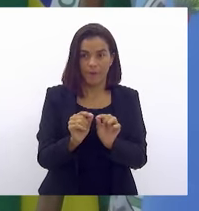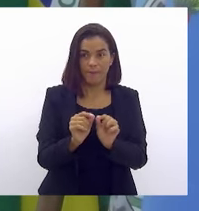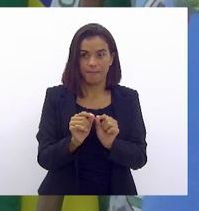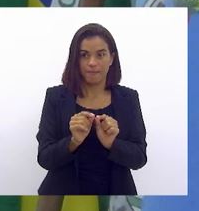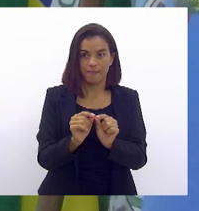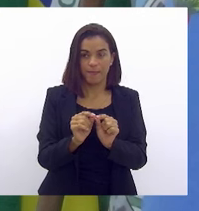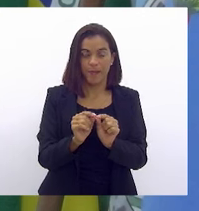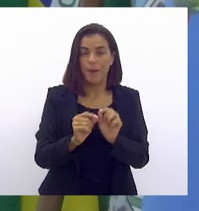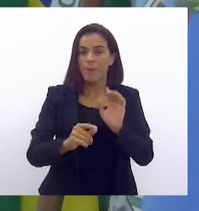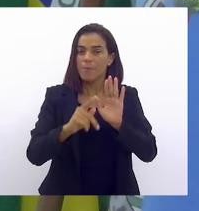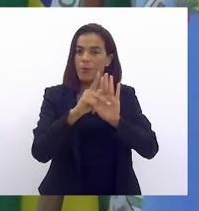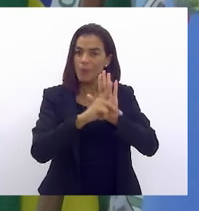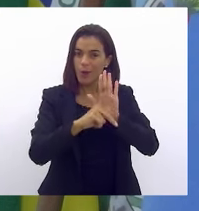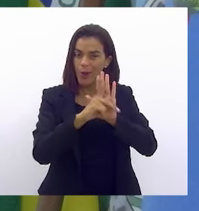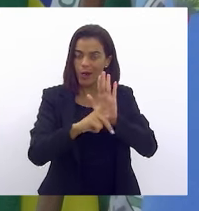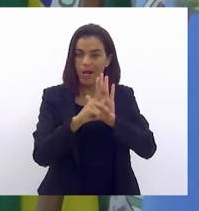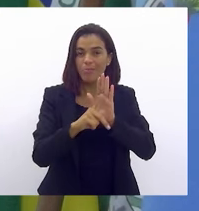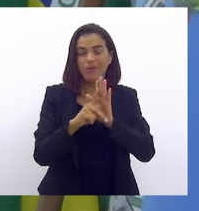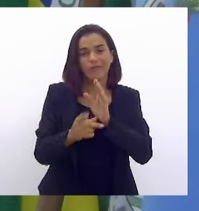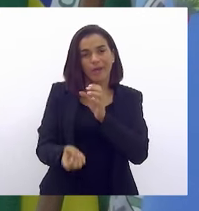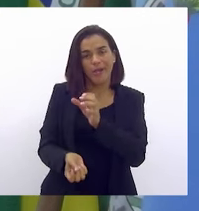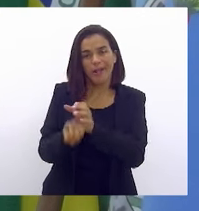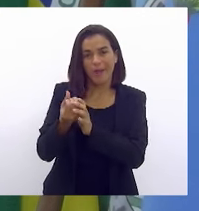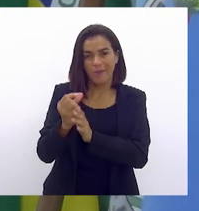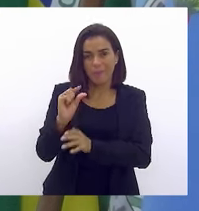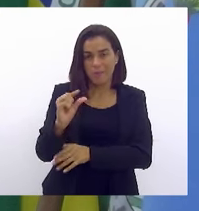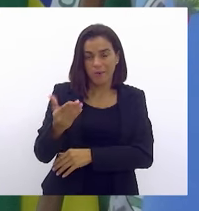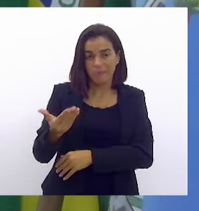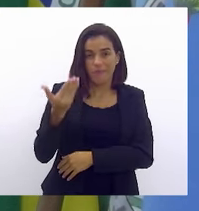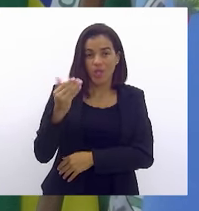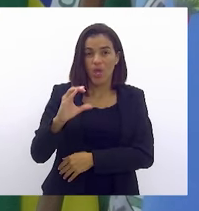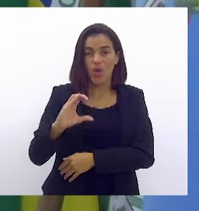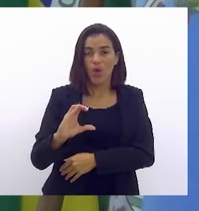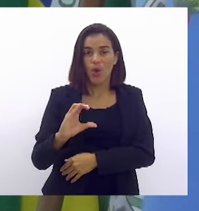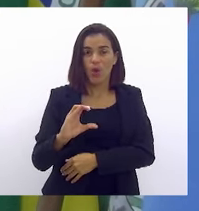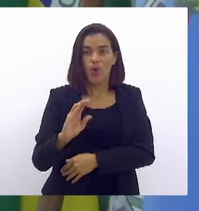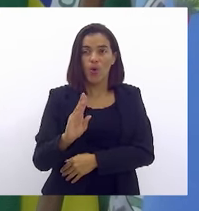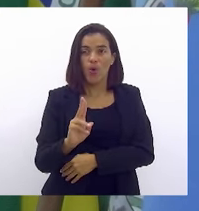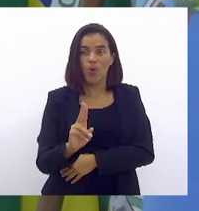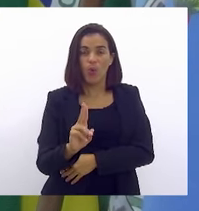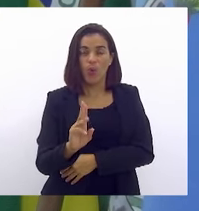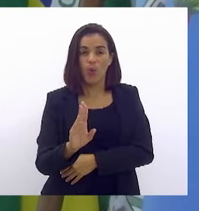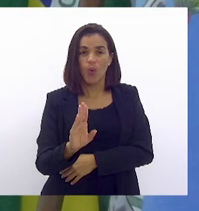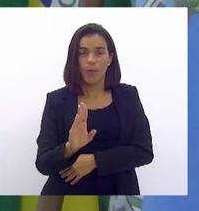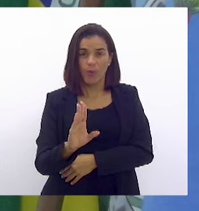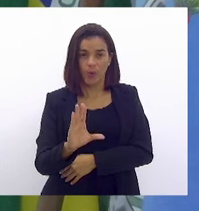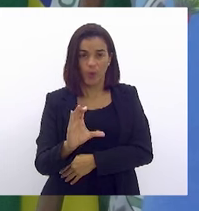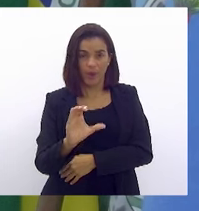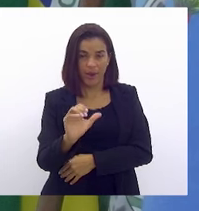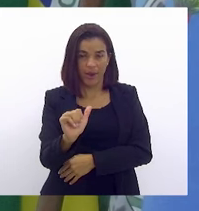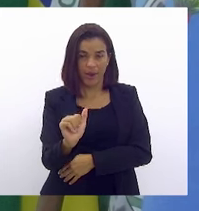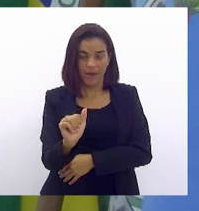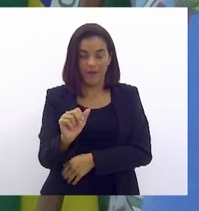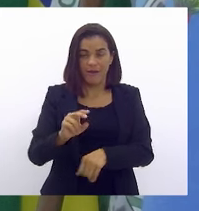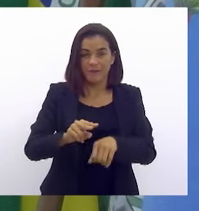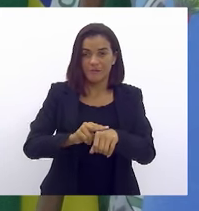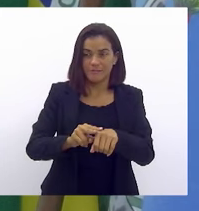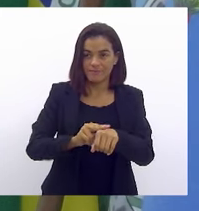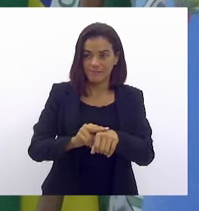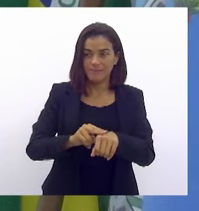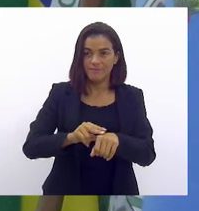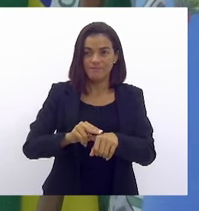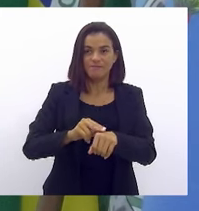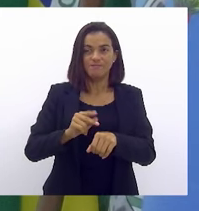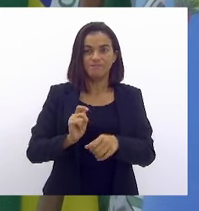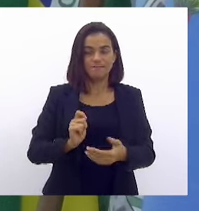para o programa que foi recém-criado, que foi o Mumbuca Verde. O Mumbuca Verde tem um pagamento por